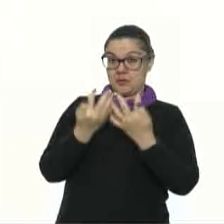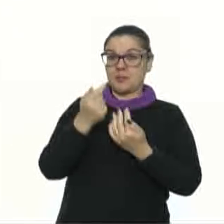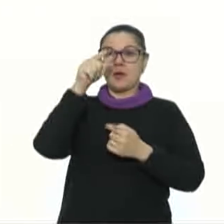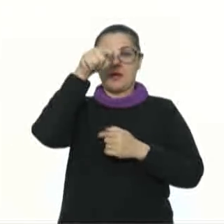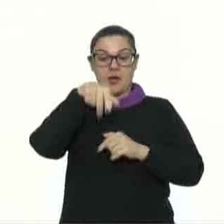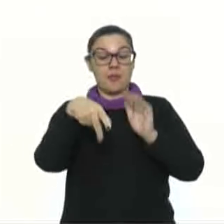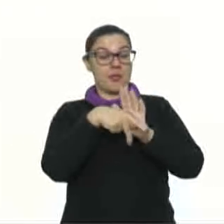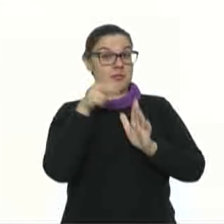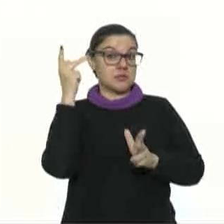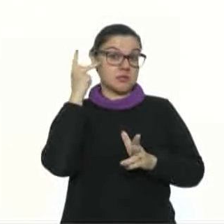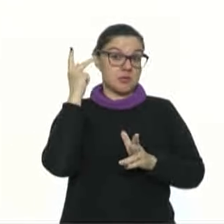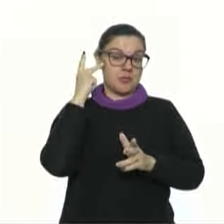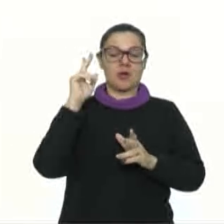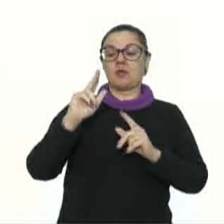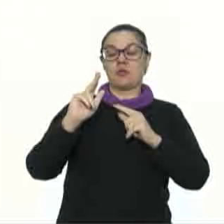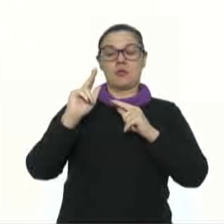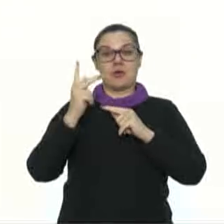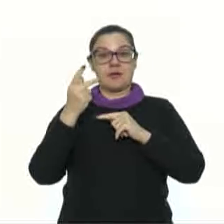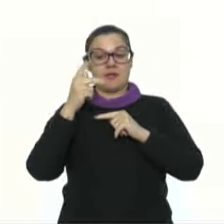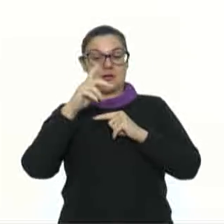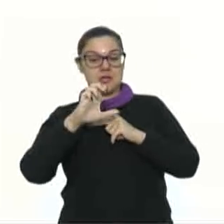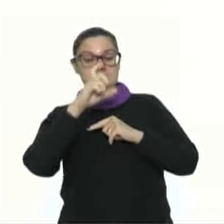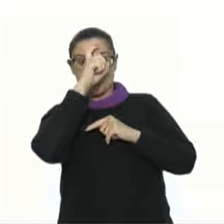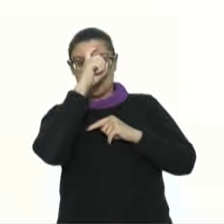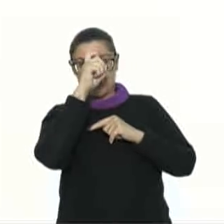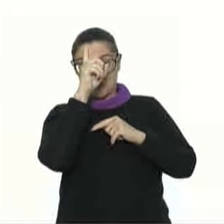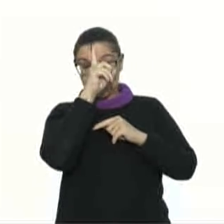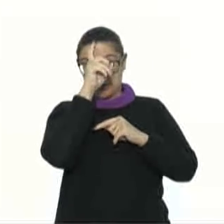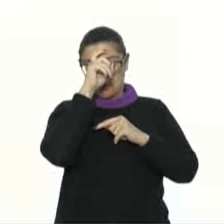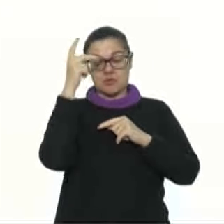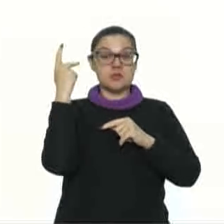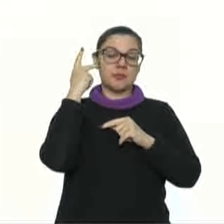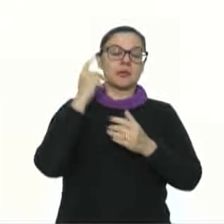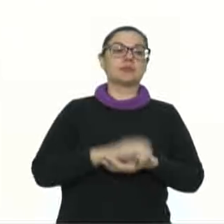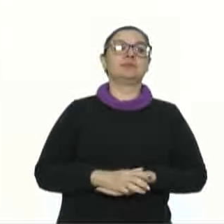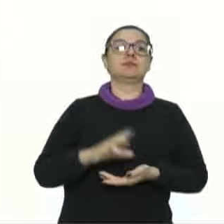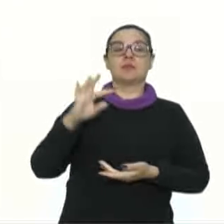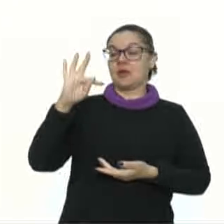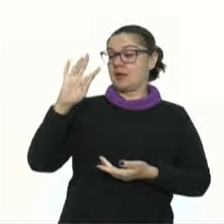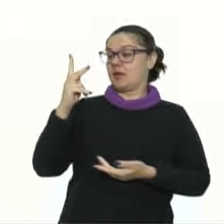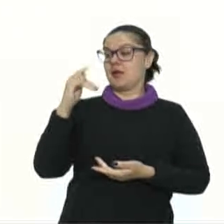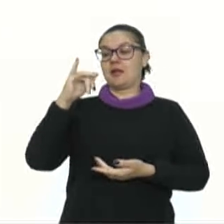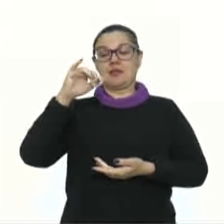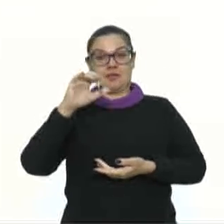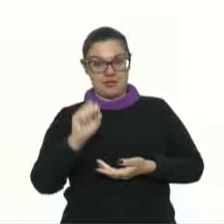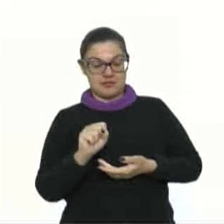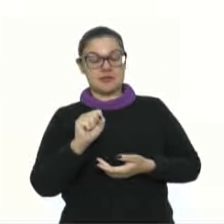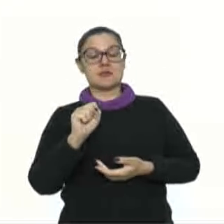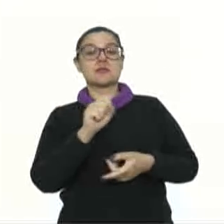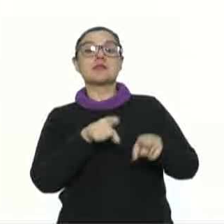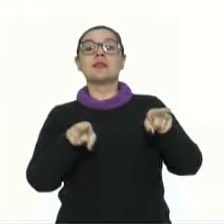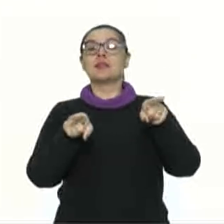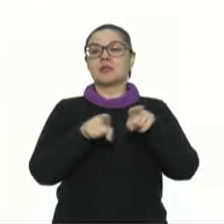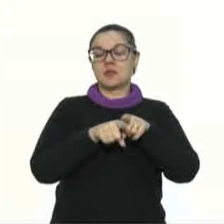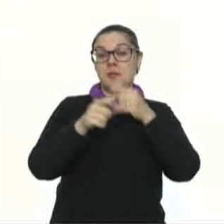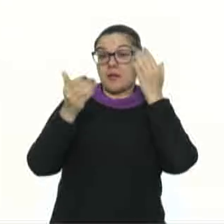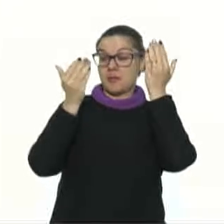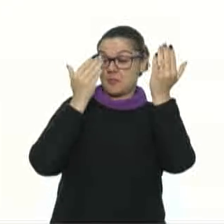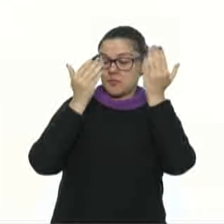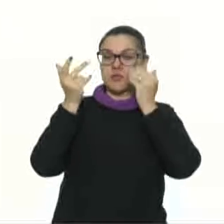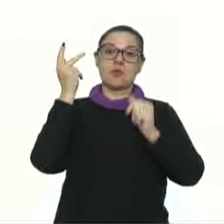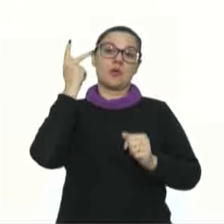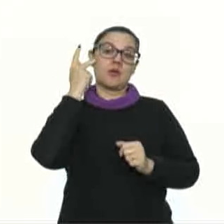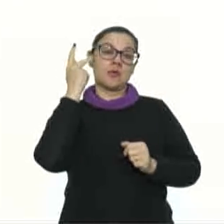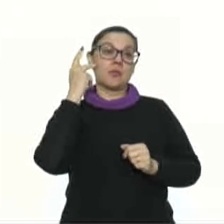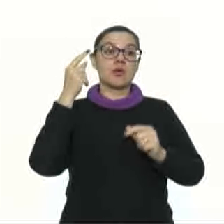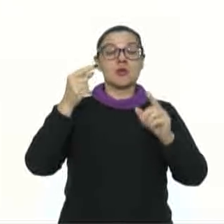de São Paulo, então você tem aí o contexto de São Paulo. Thaís Oliveira, psicóloga hospitalar, também de São Paulo. Então você tem,